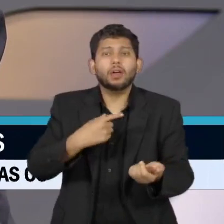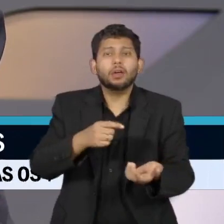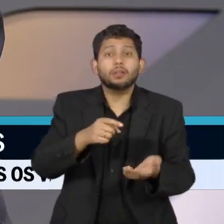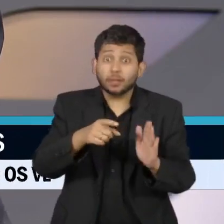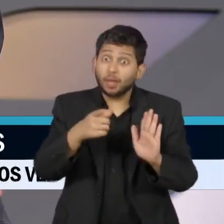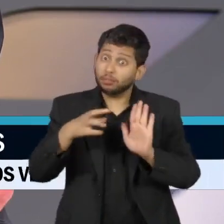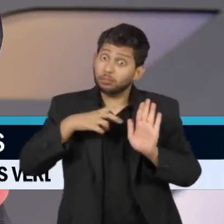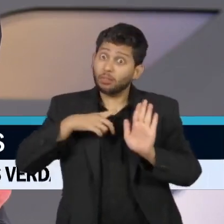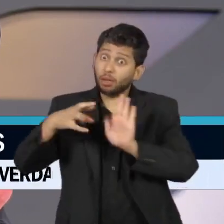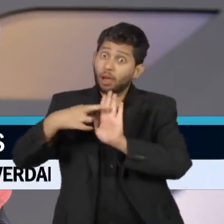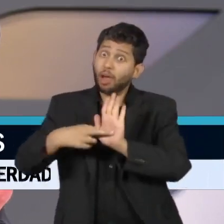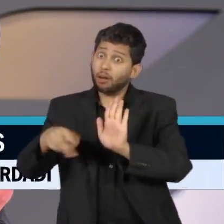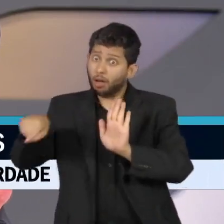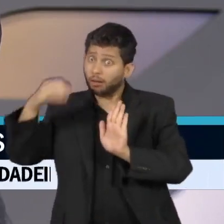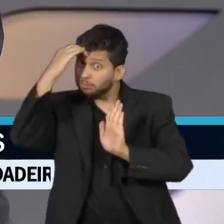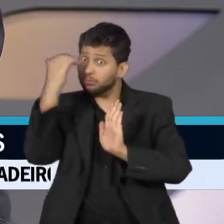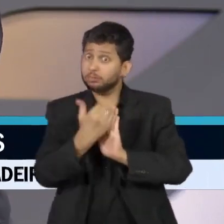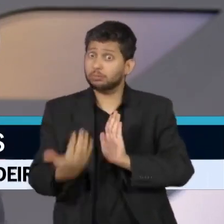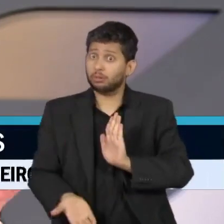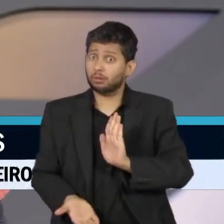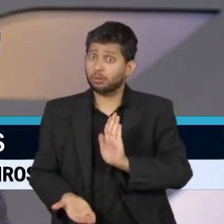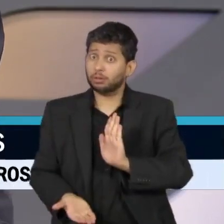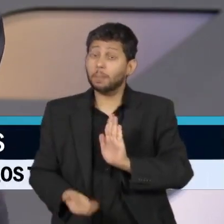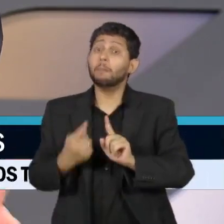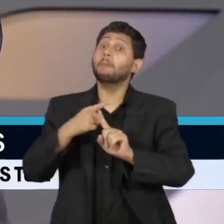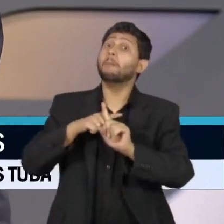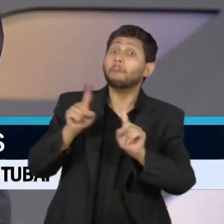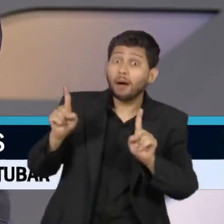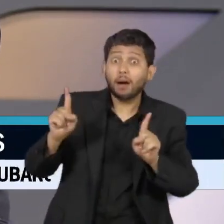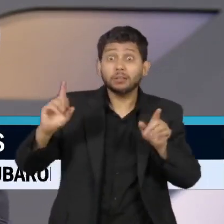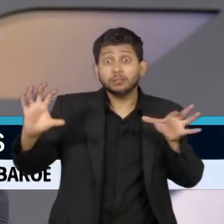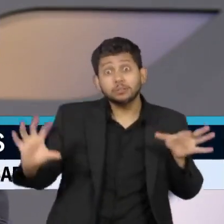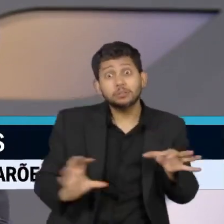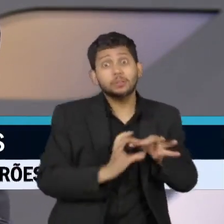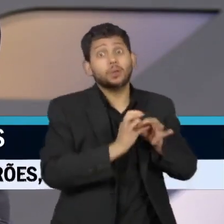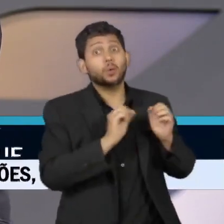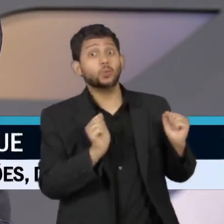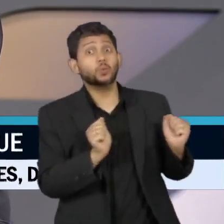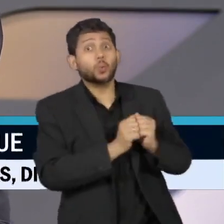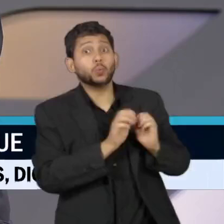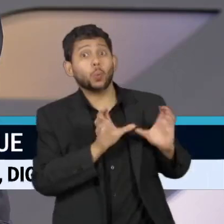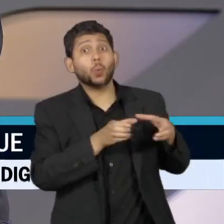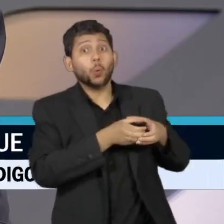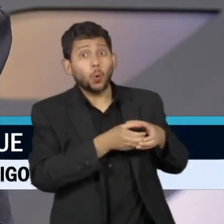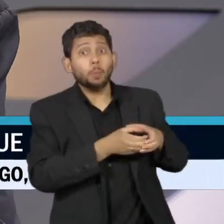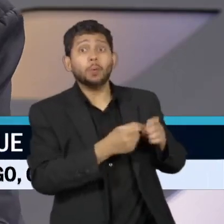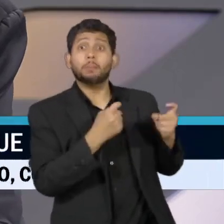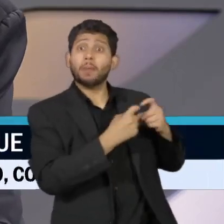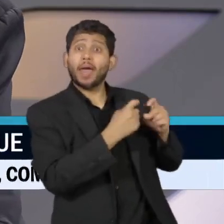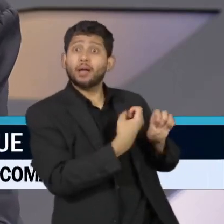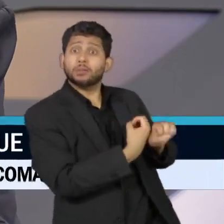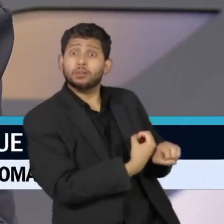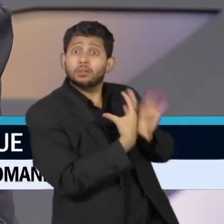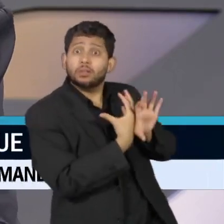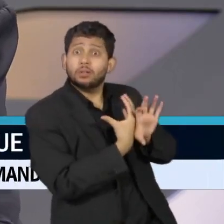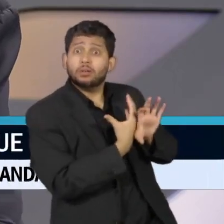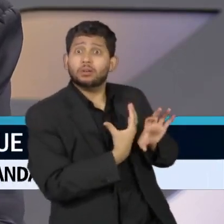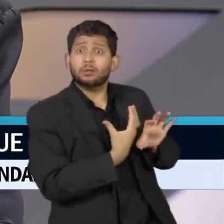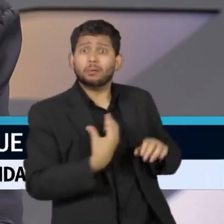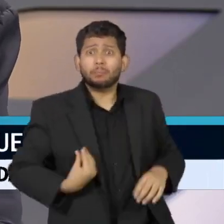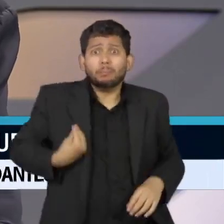Tem protocolos para fazer isso, com um diálogo dentro de uma equipe onde o médico participe, mas não